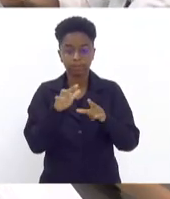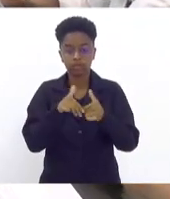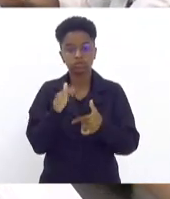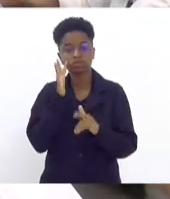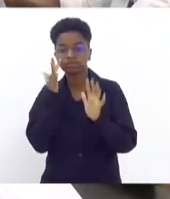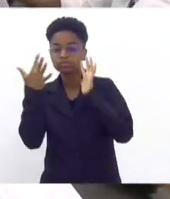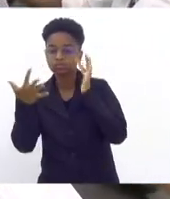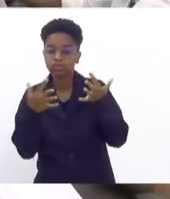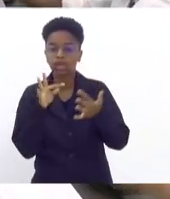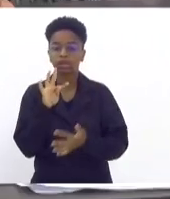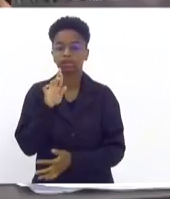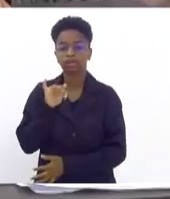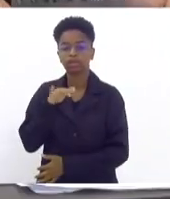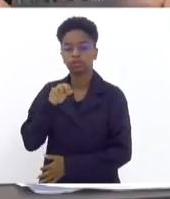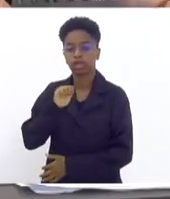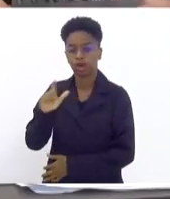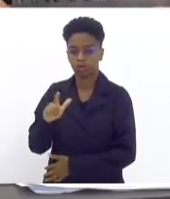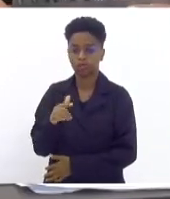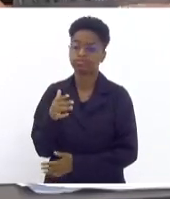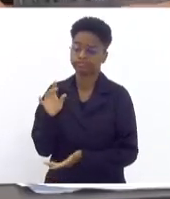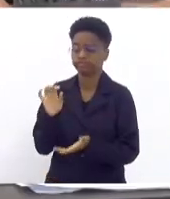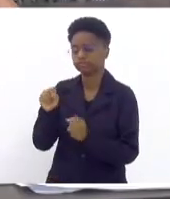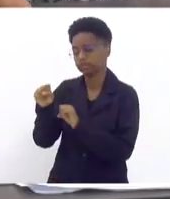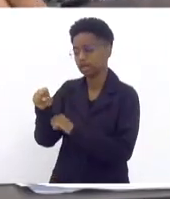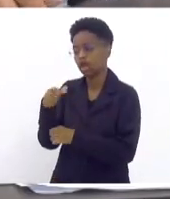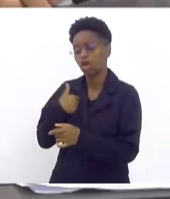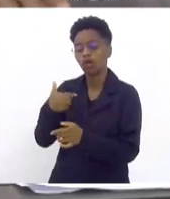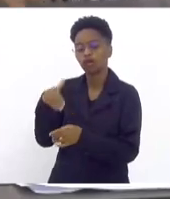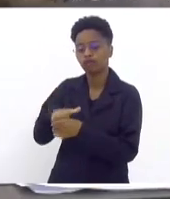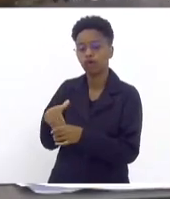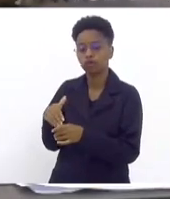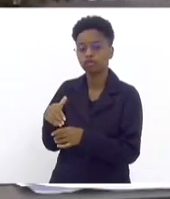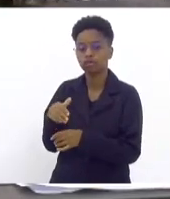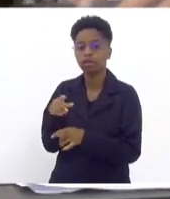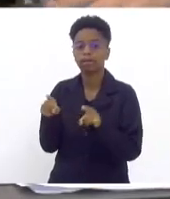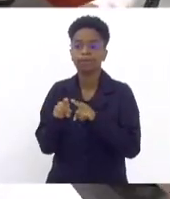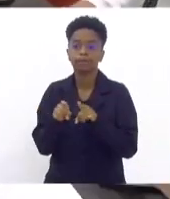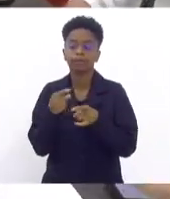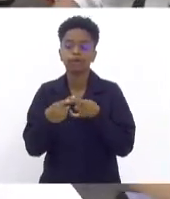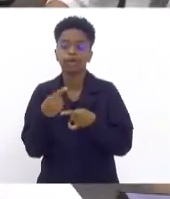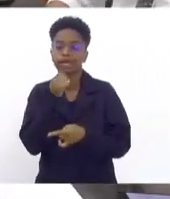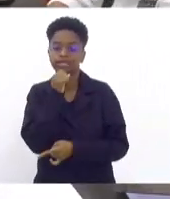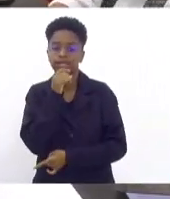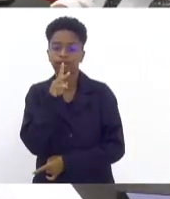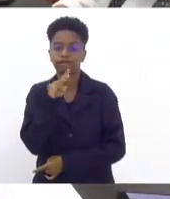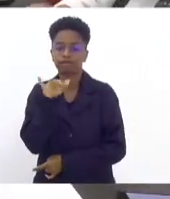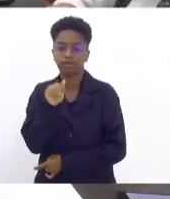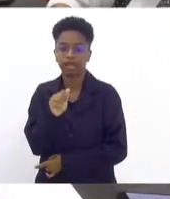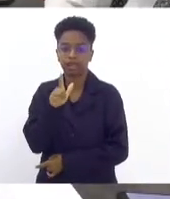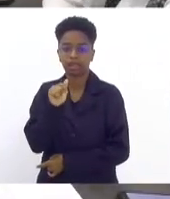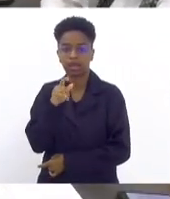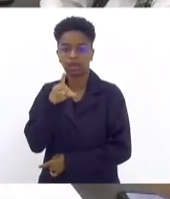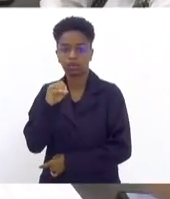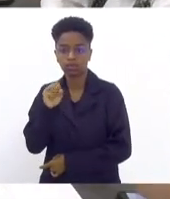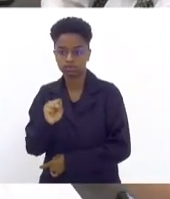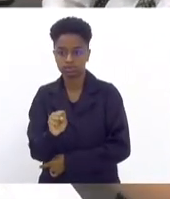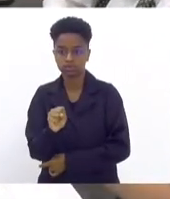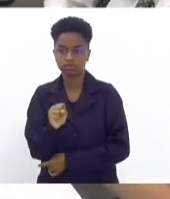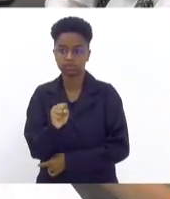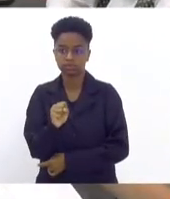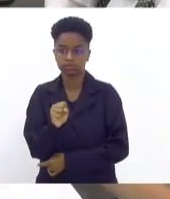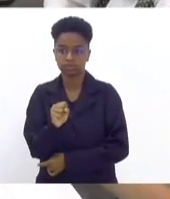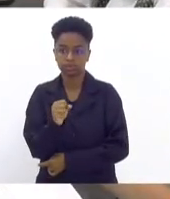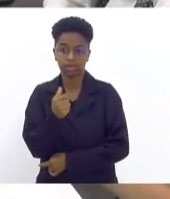Isso. Que aí, como eu voto com esse novo. Um bom utilizador da Via Lagos, como é o deputado doutor Serginho. Eu vou ficar vencido. População, ele vai eu vou